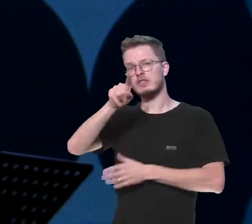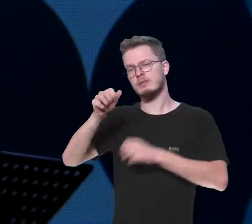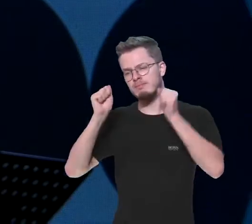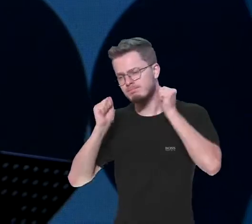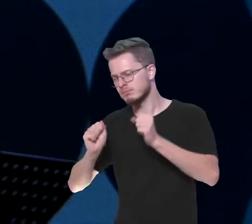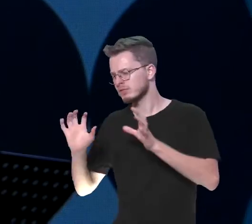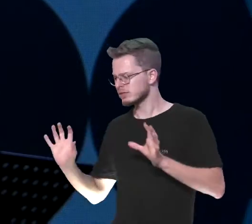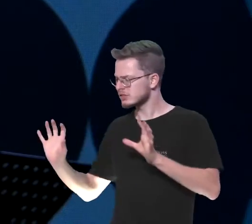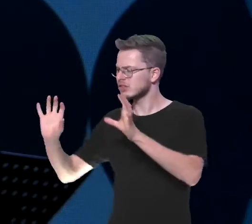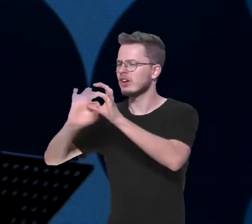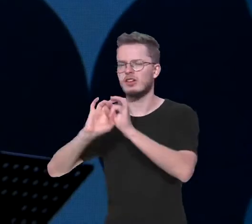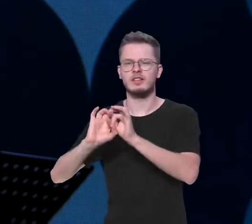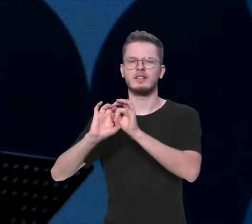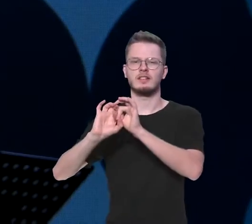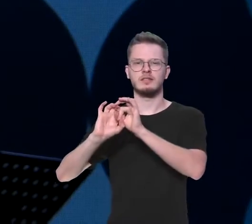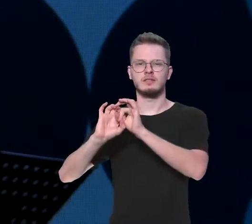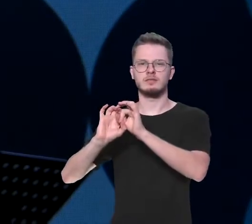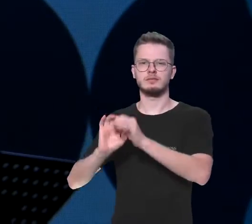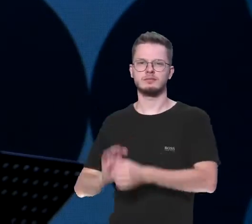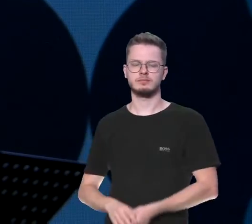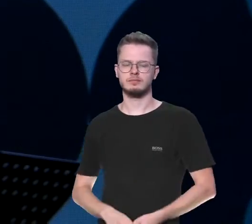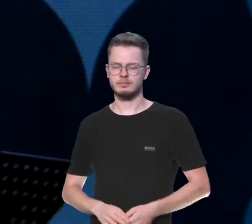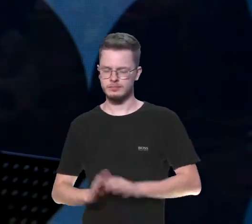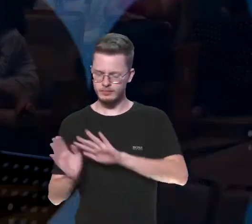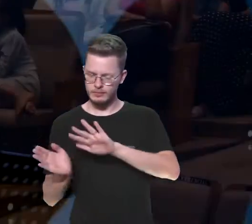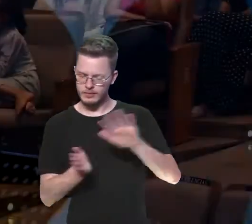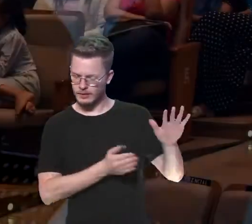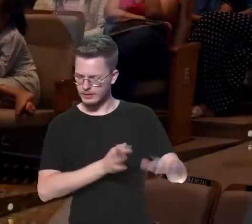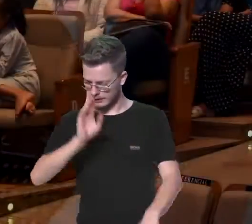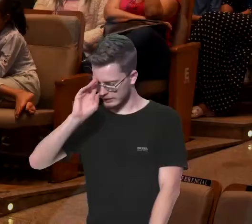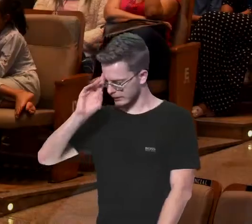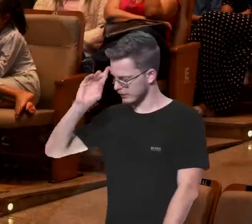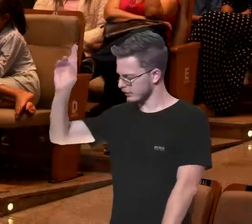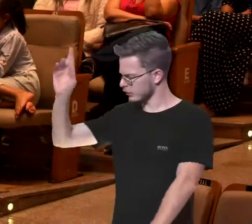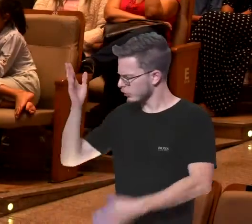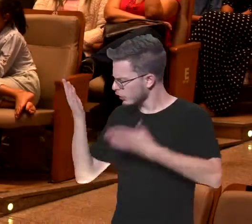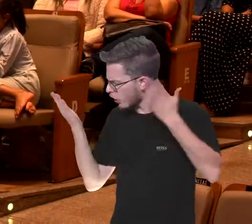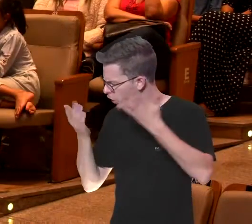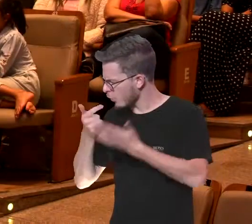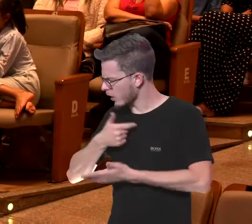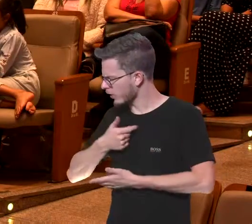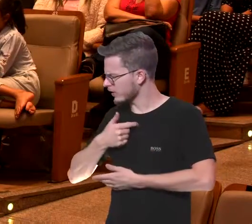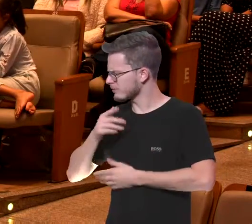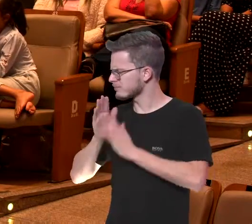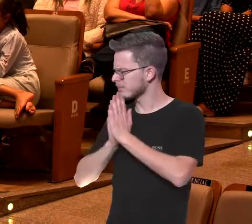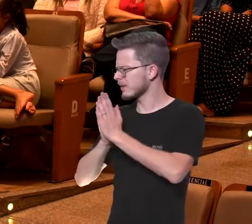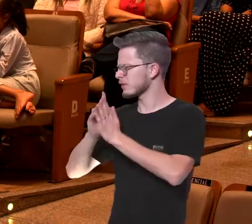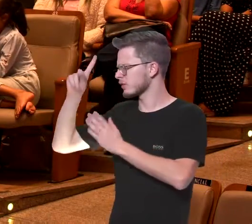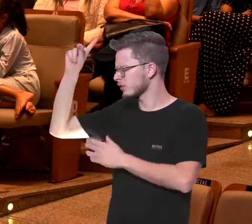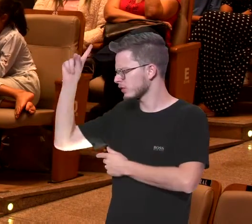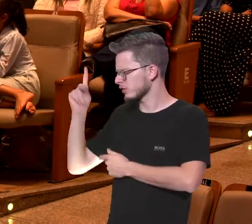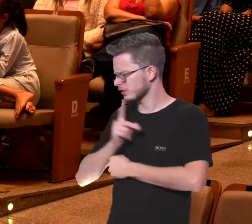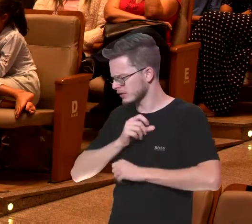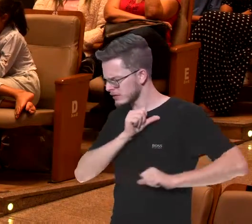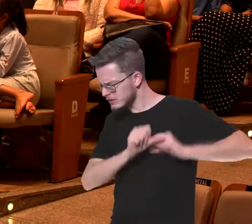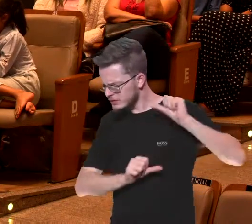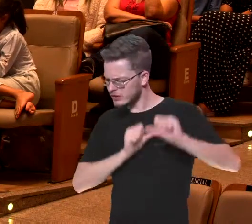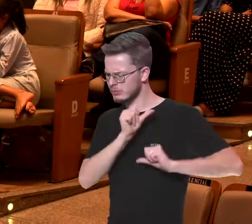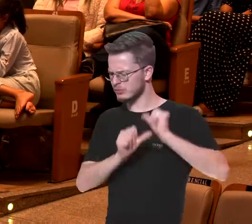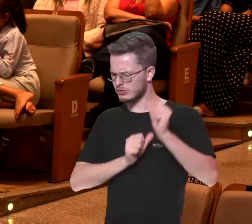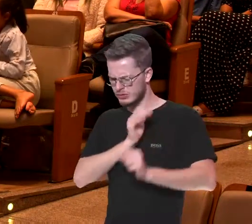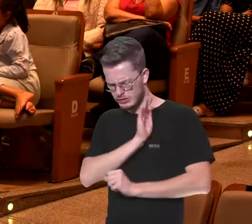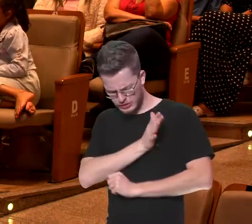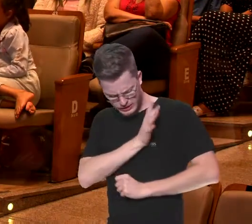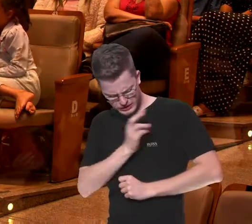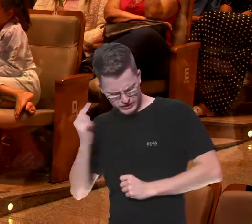os nossos corações, e o Senhor sonde a nossa alma, e o Senhor fale no profundo do nosso coração, e que a gente